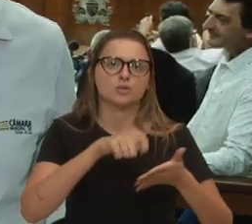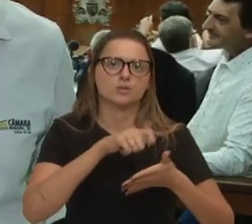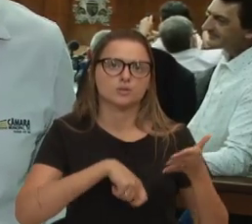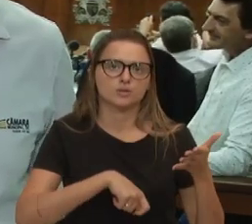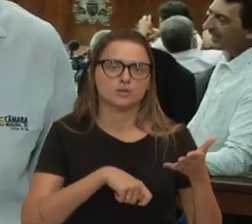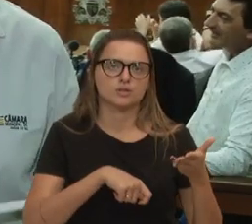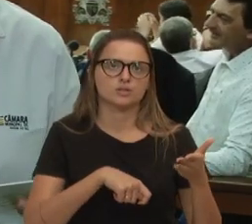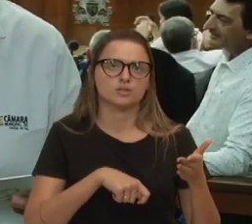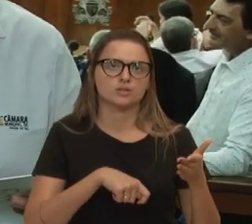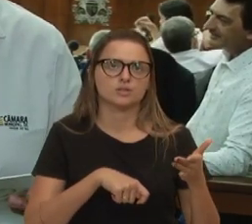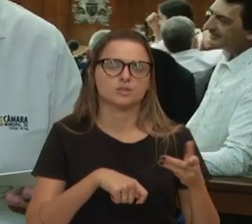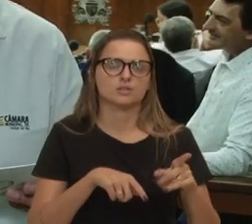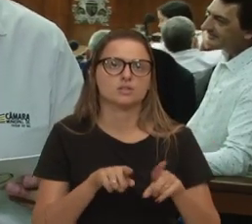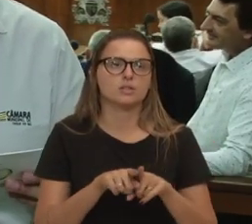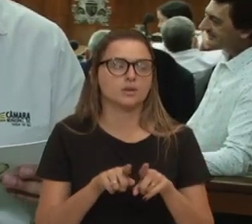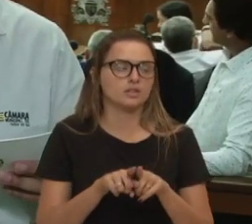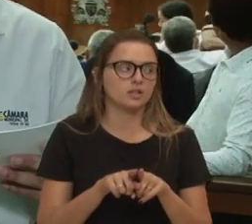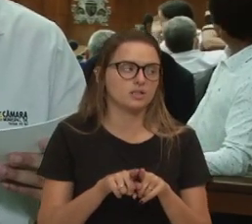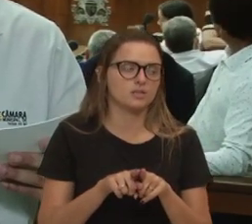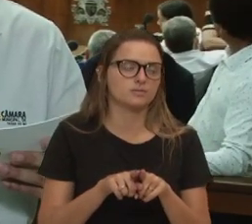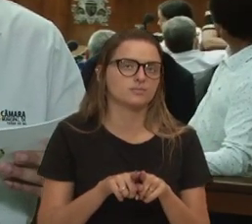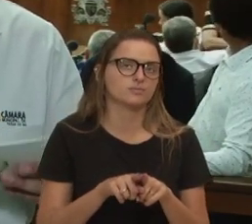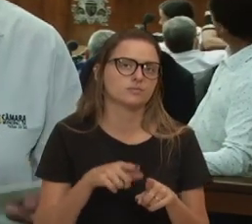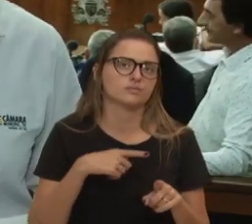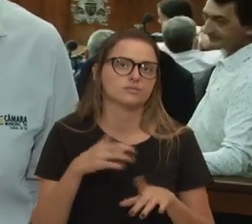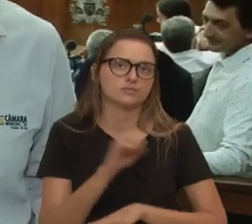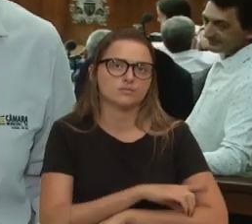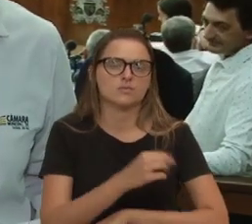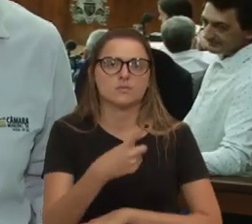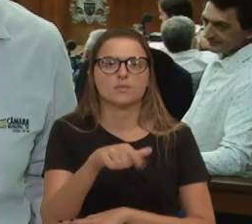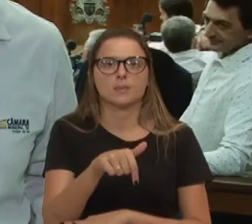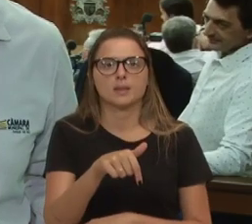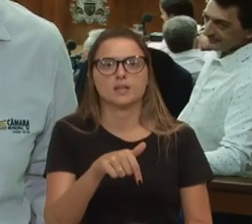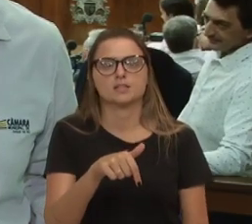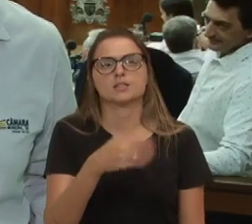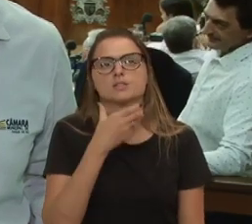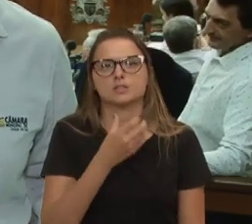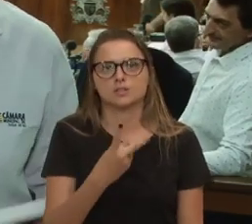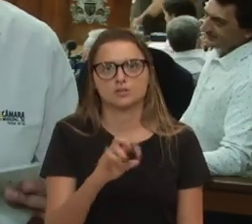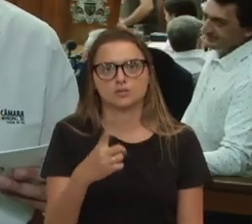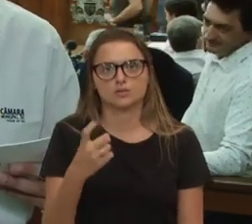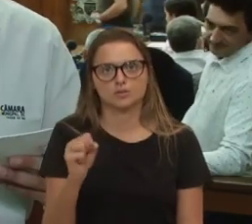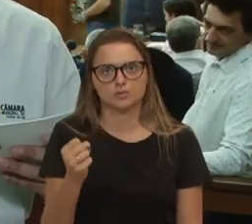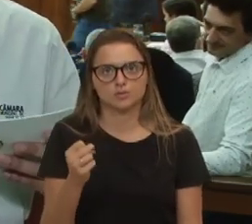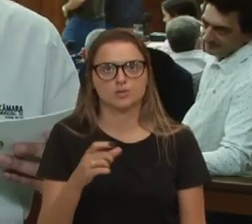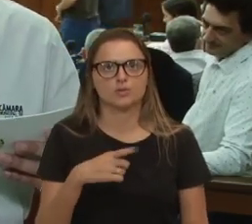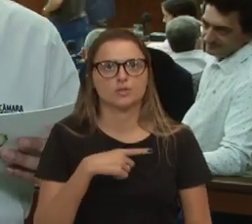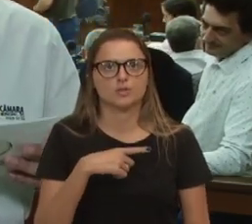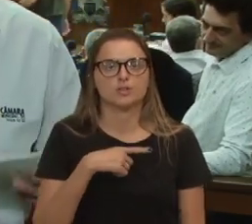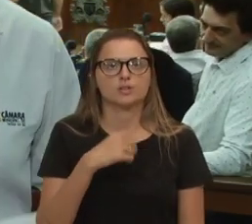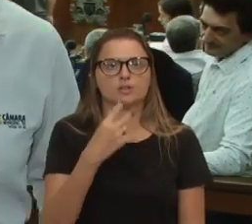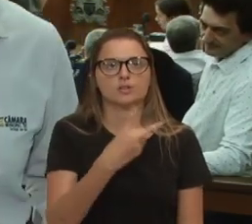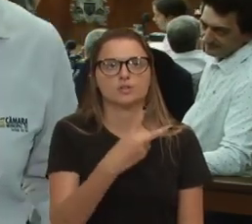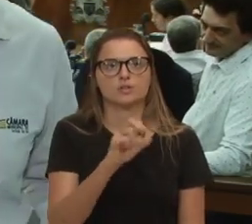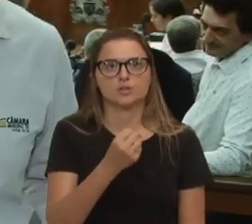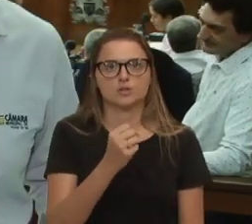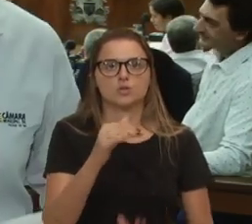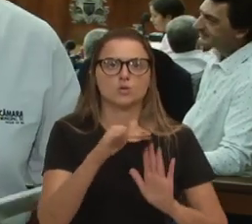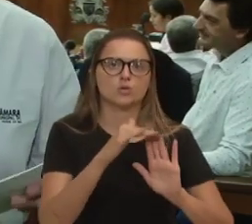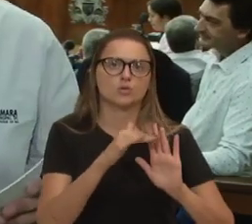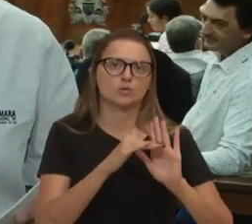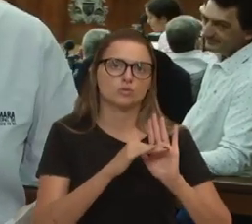pelo ex-vice-prefeito de Caxias do Sul no dia 17 de dezembro de 2018. São 28